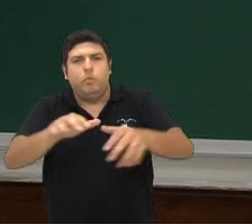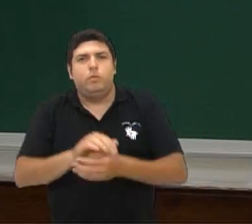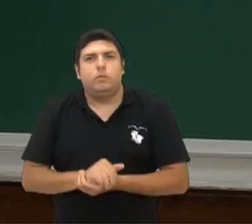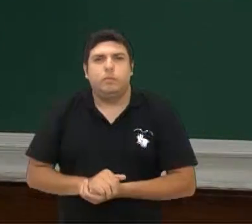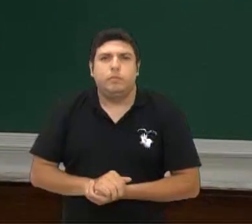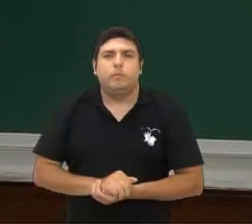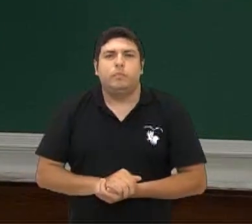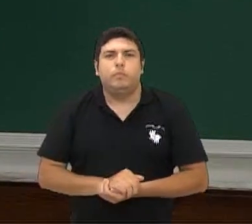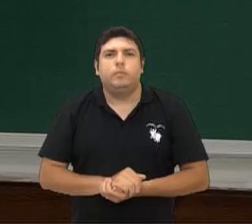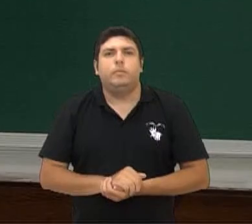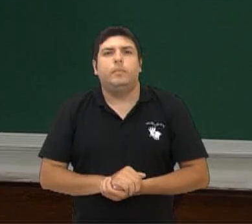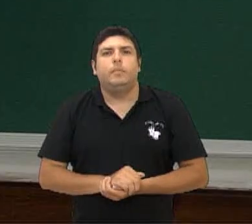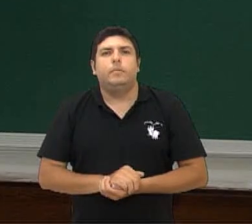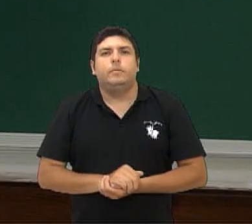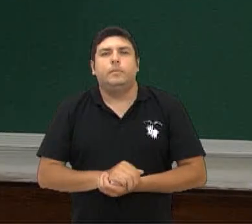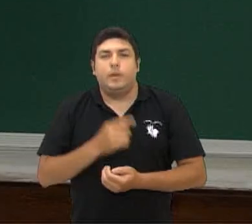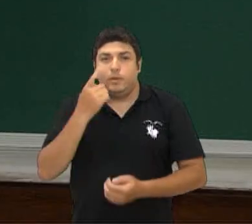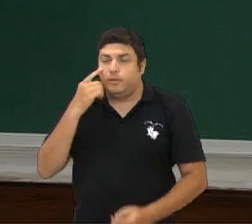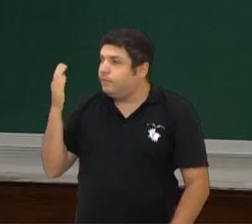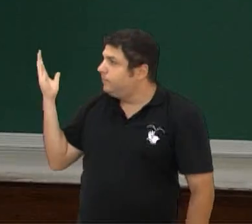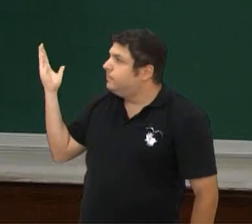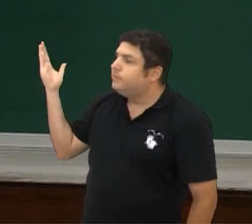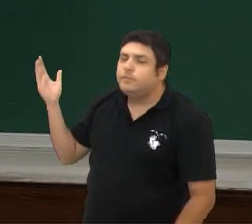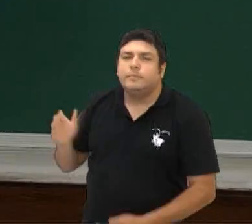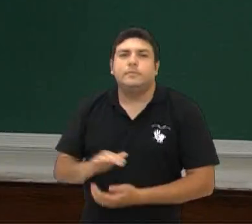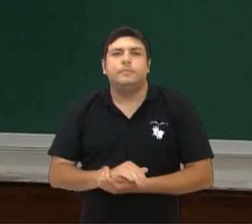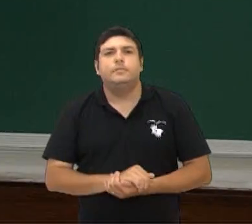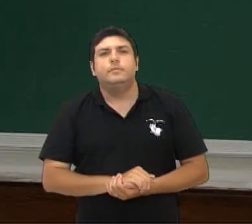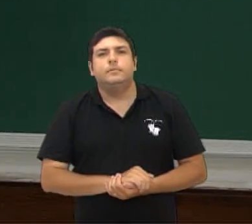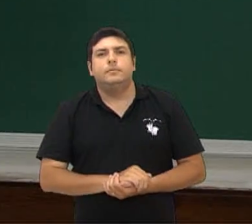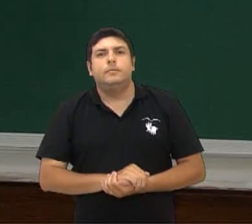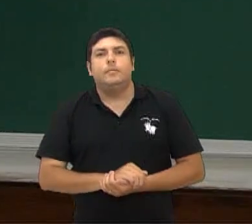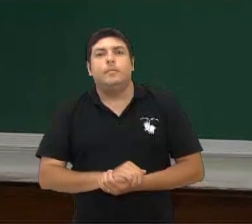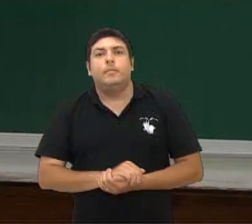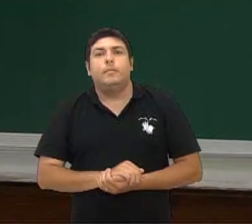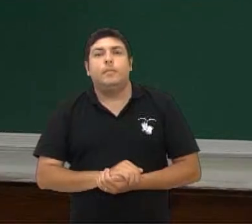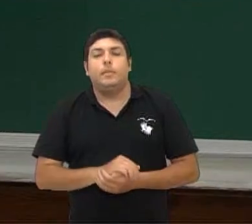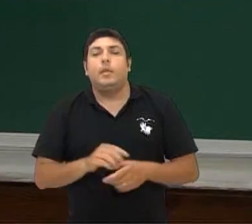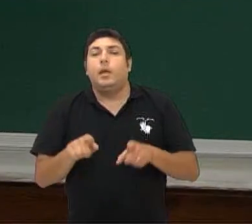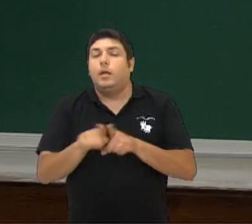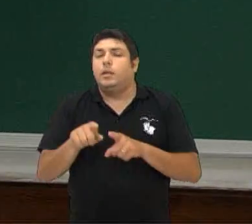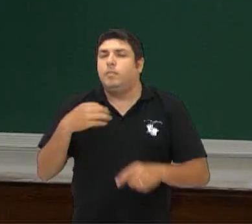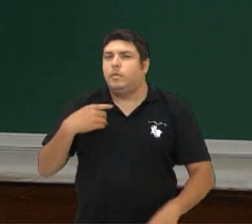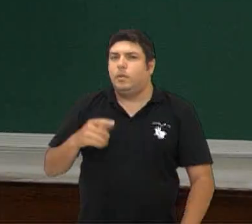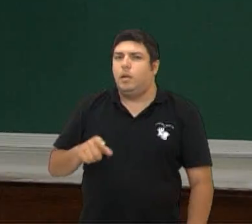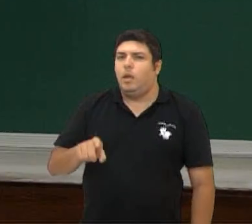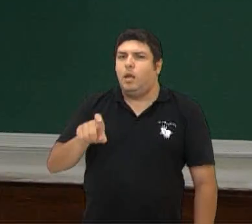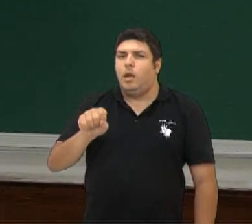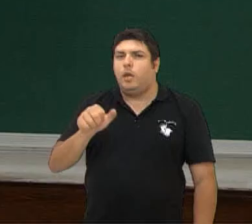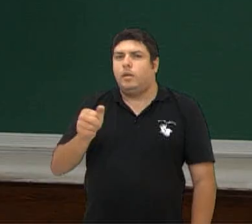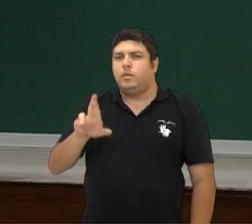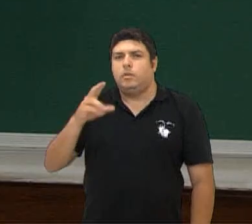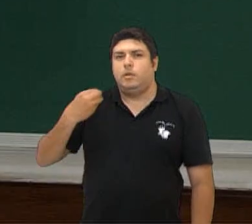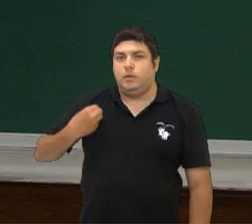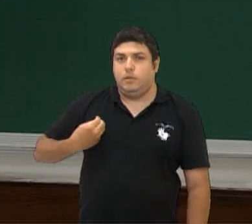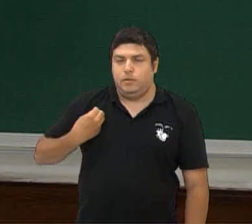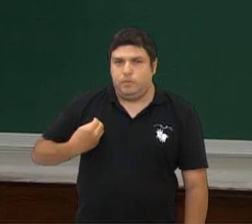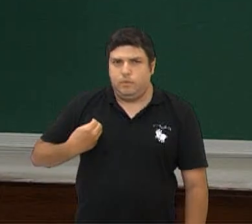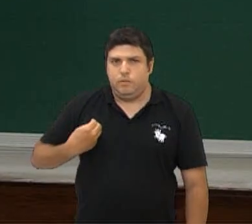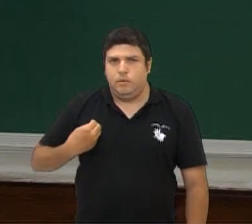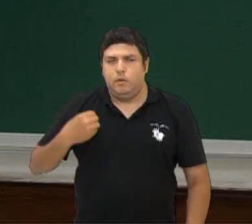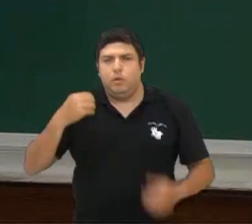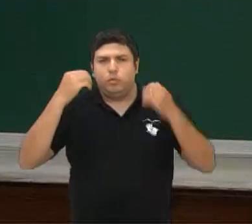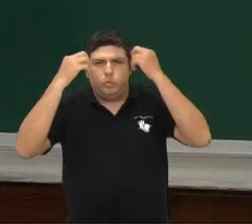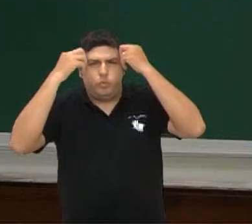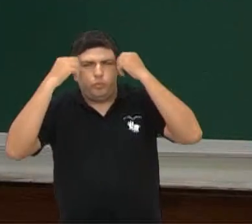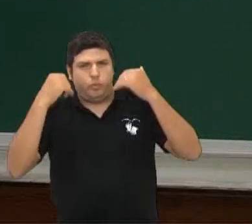lençol freático. Então, aqui está mostrando pra gente. E outra coisa, ainda está colocando aqui seres vivos, ó, que estão perdendo água através de transpiração. Apesar de não ter nenhum